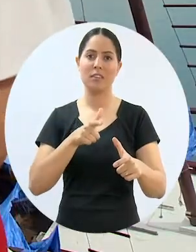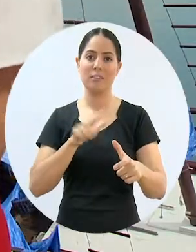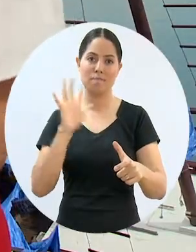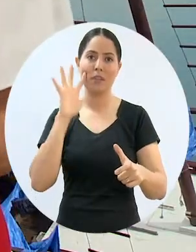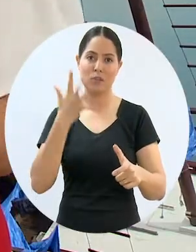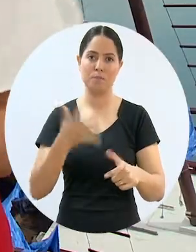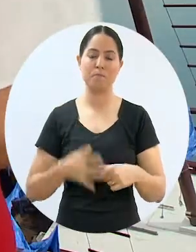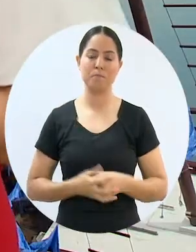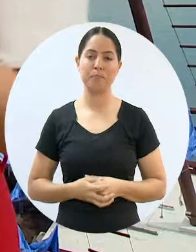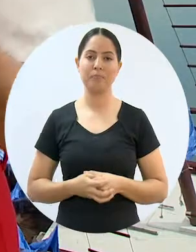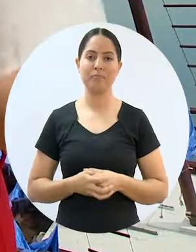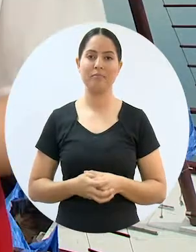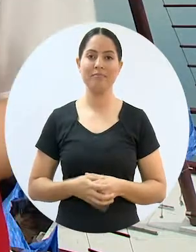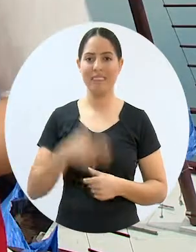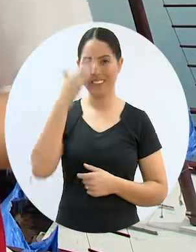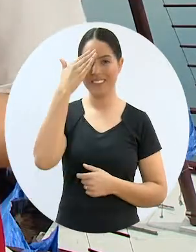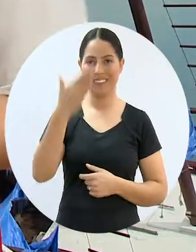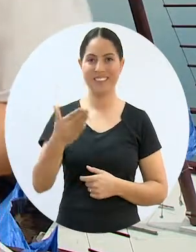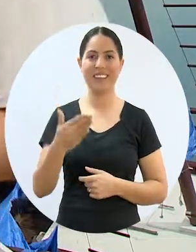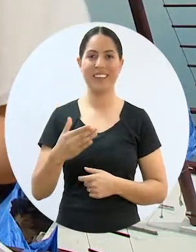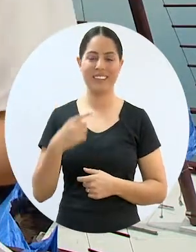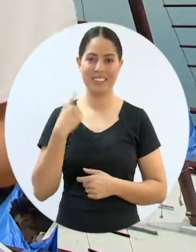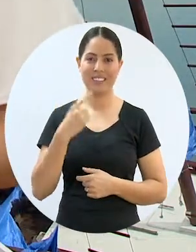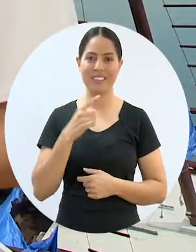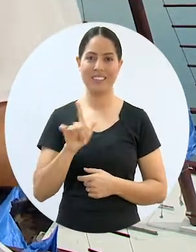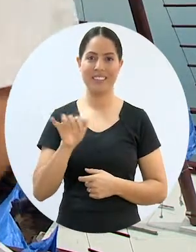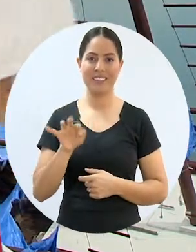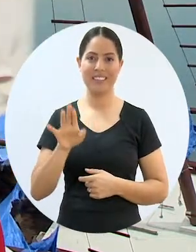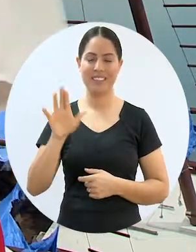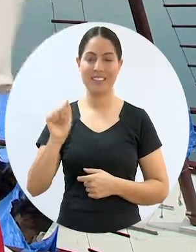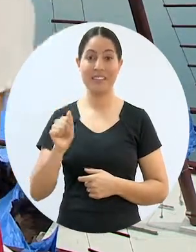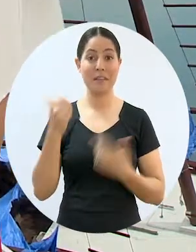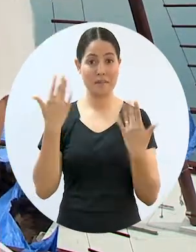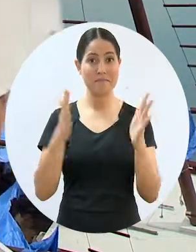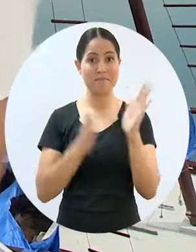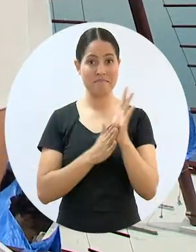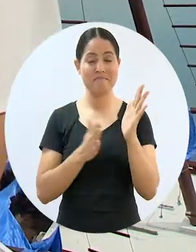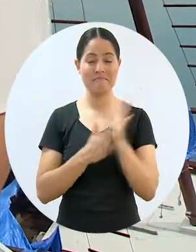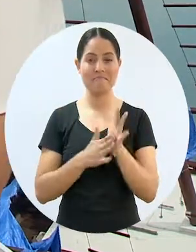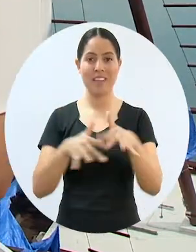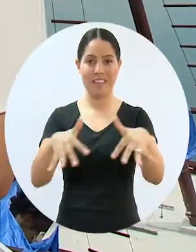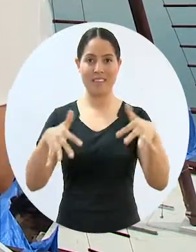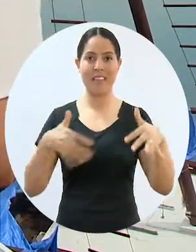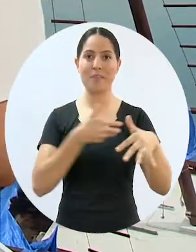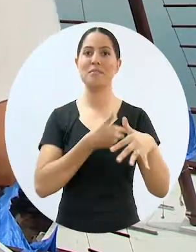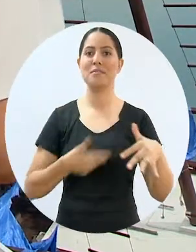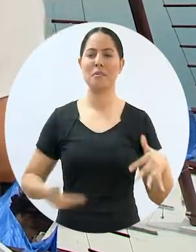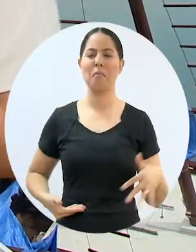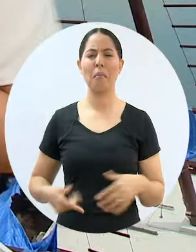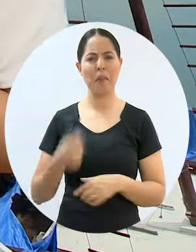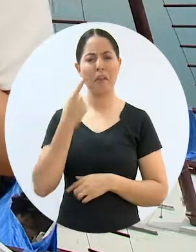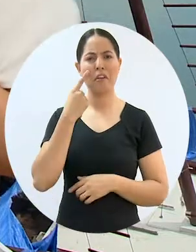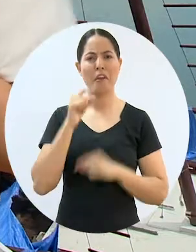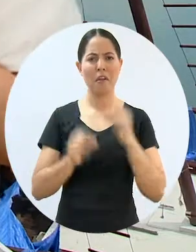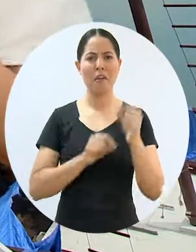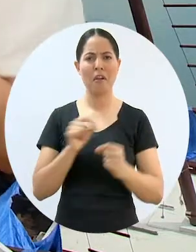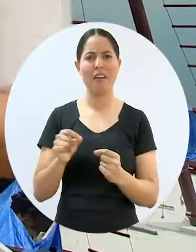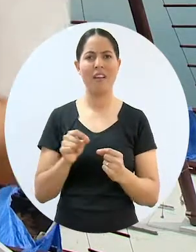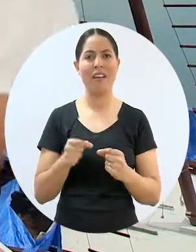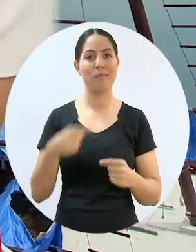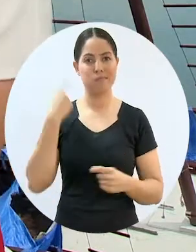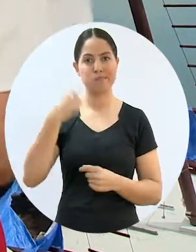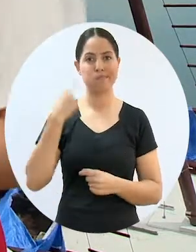então gostaria de te agradecer por participar conosco aqui do OAB Entrevista e também parabenizar pela audiência pública. Vimos que mais uma vez